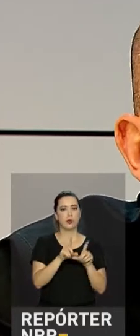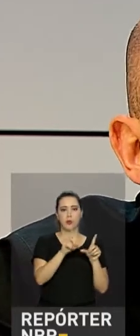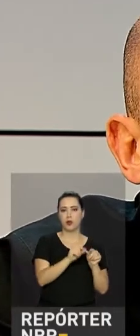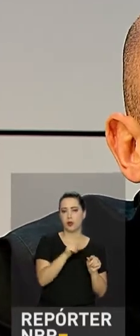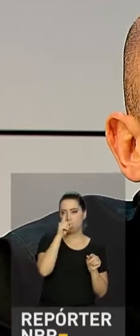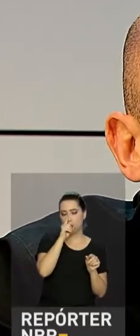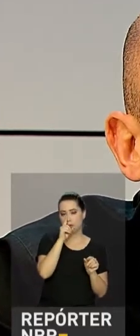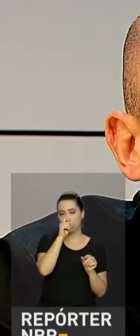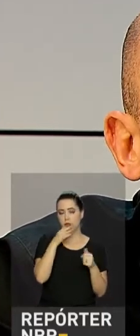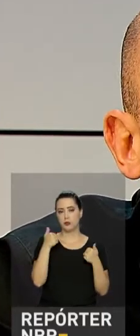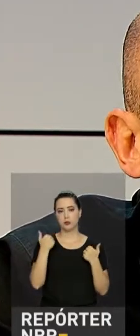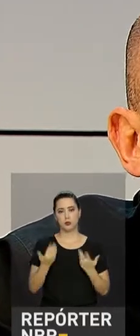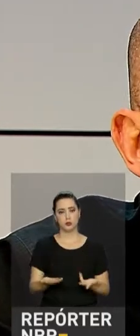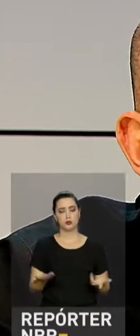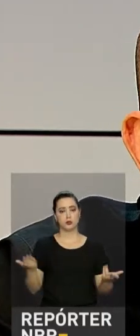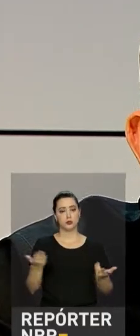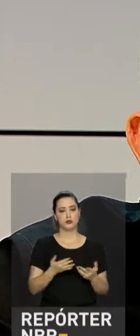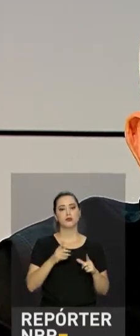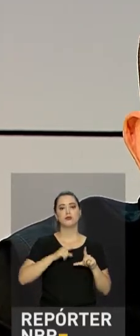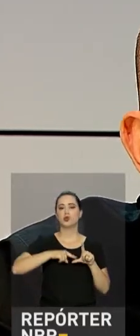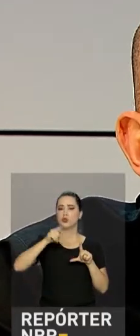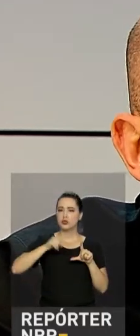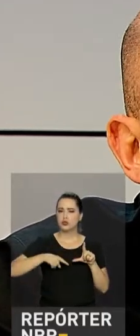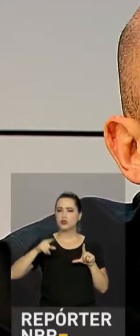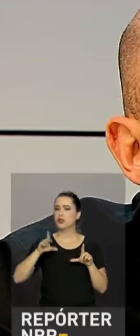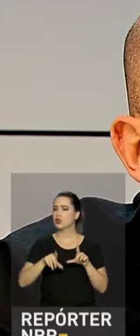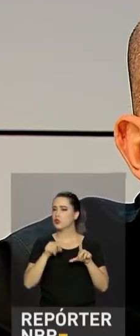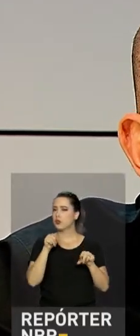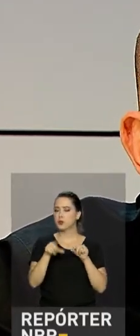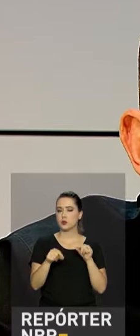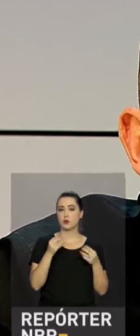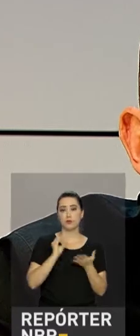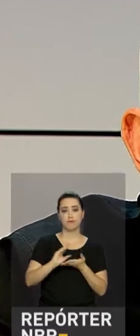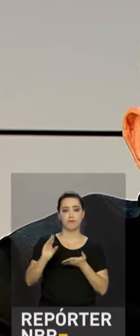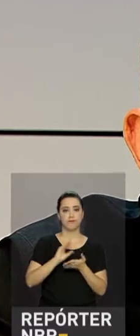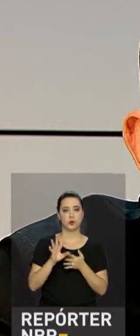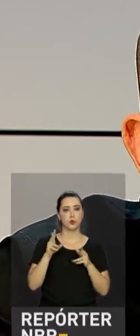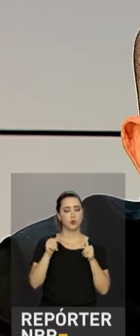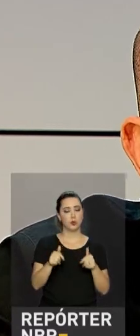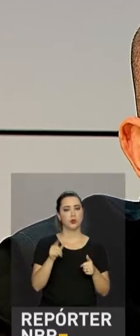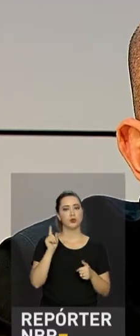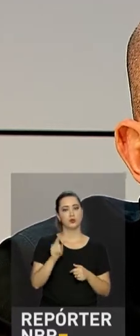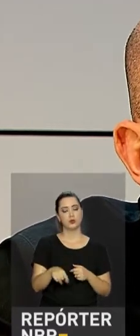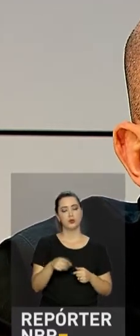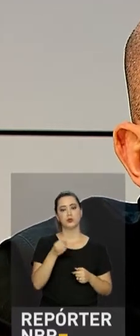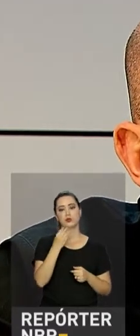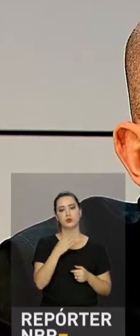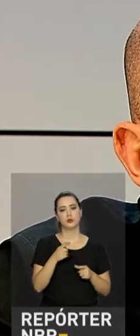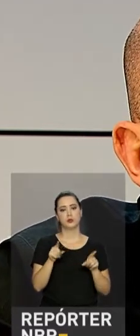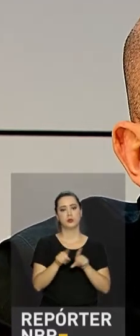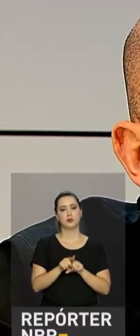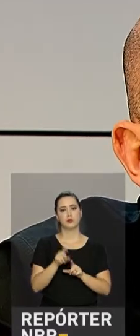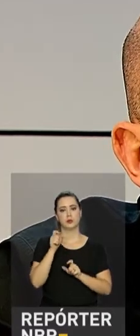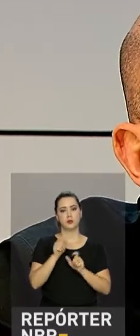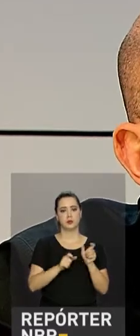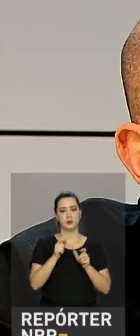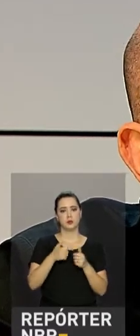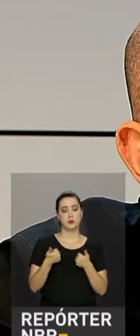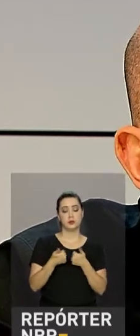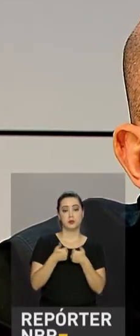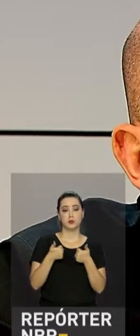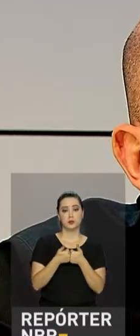é a flexibilidade para investir liquidez tudo isso faz com que os investidores se